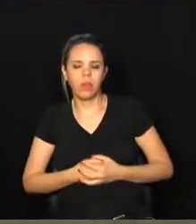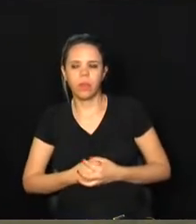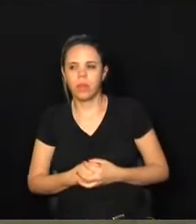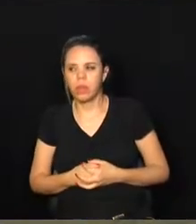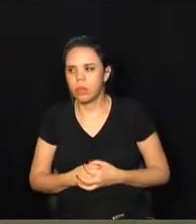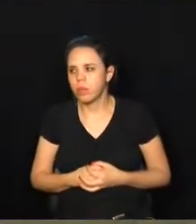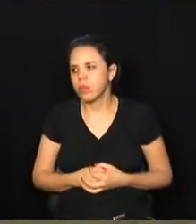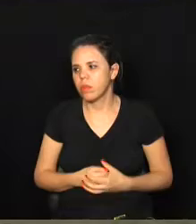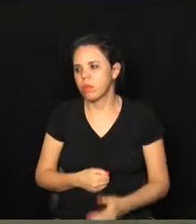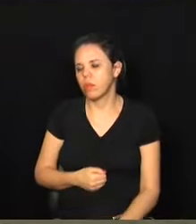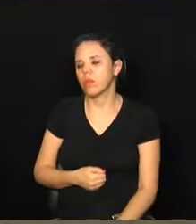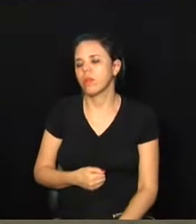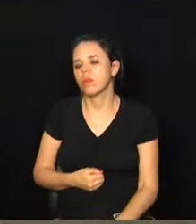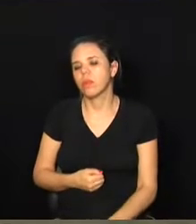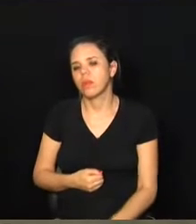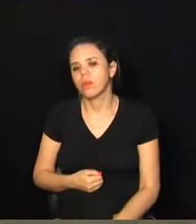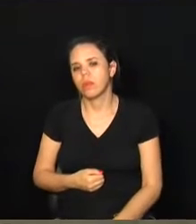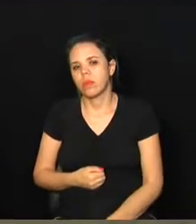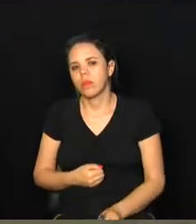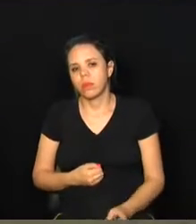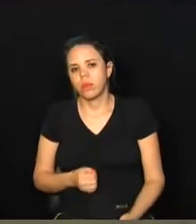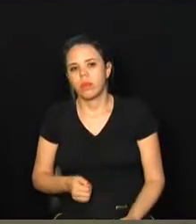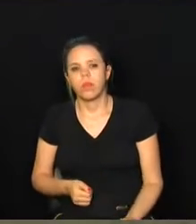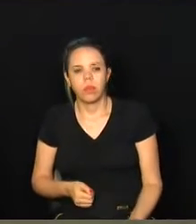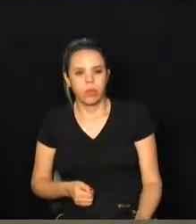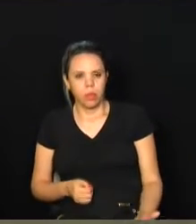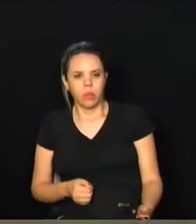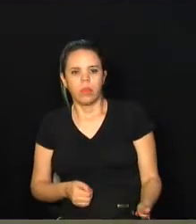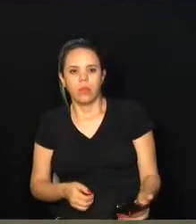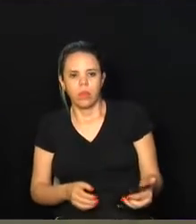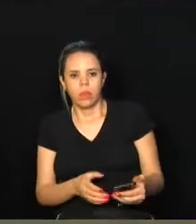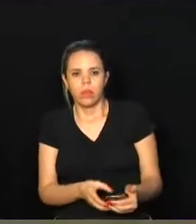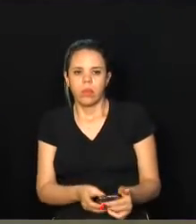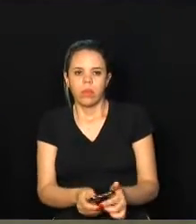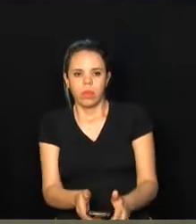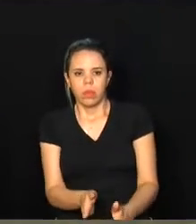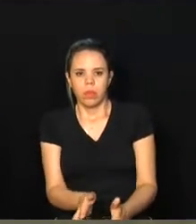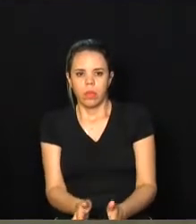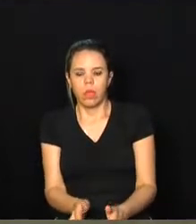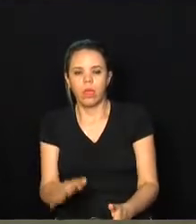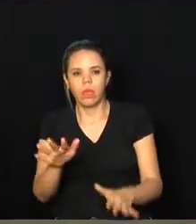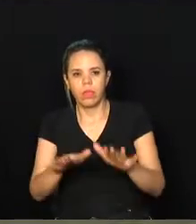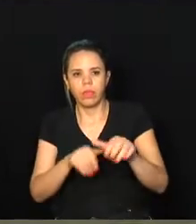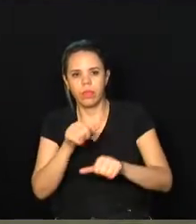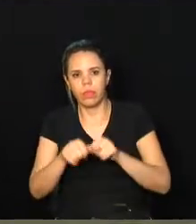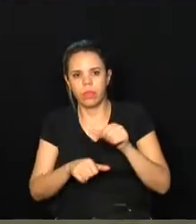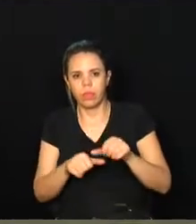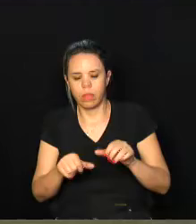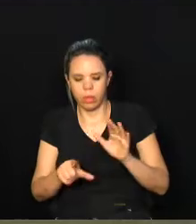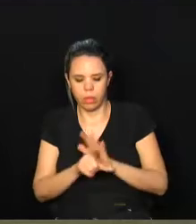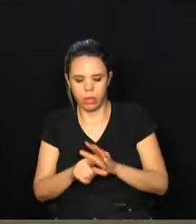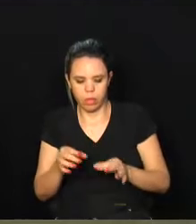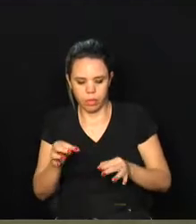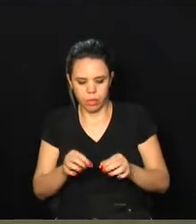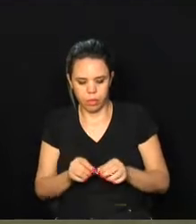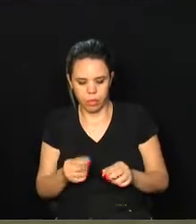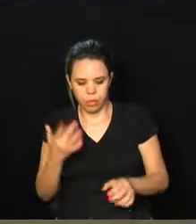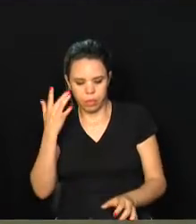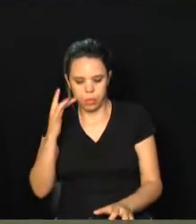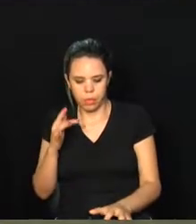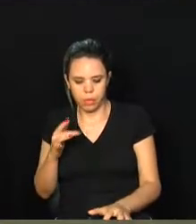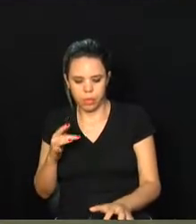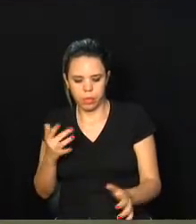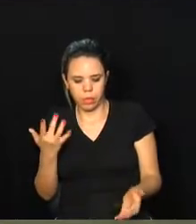terreno, Então, isso, às vezes, vira jurisprudência, mas nem a gente sabe. A gente fica aqui